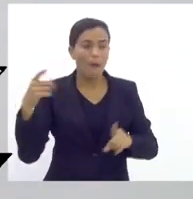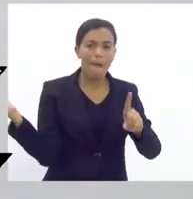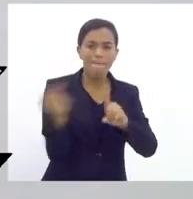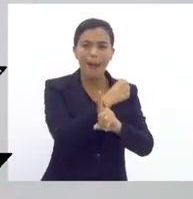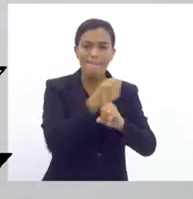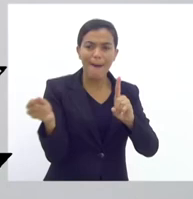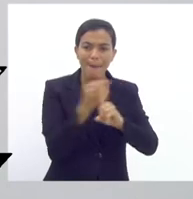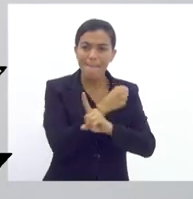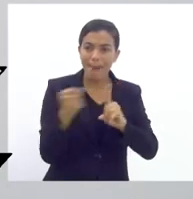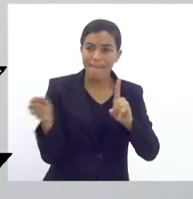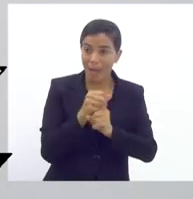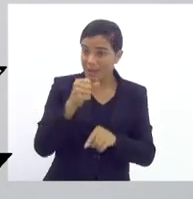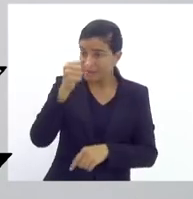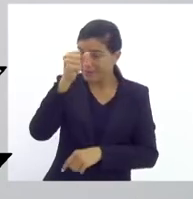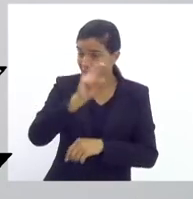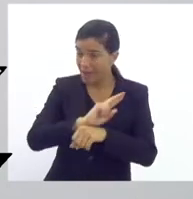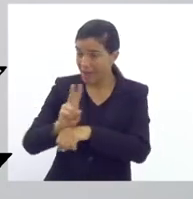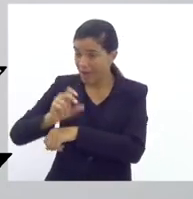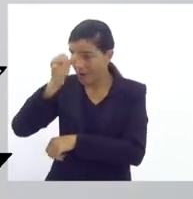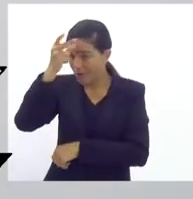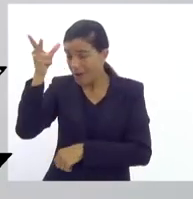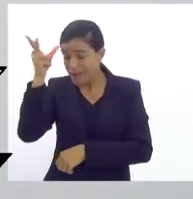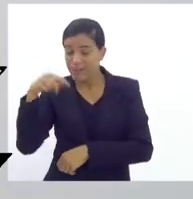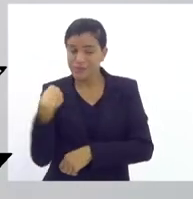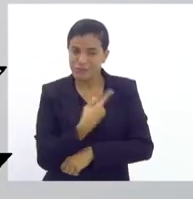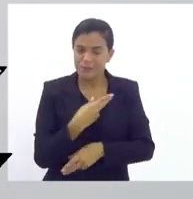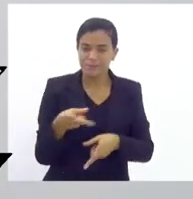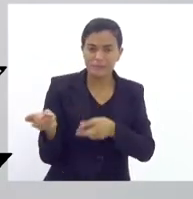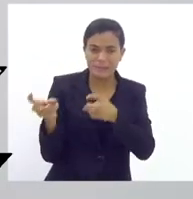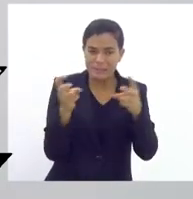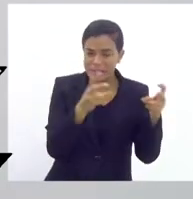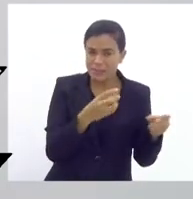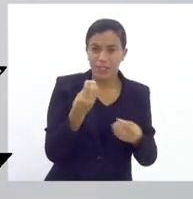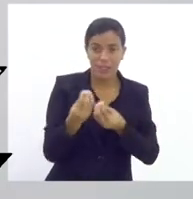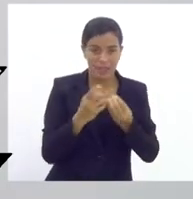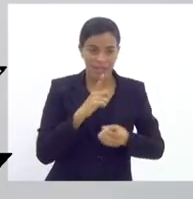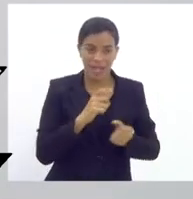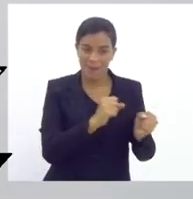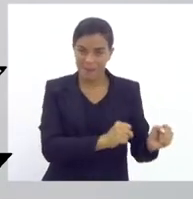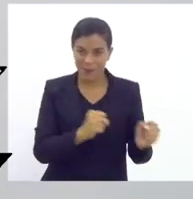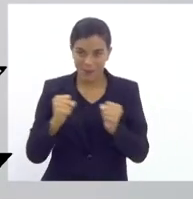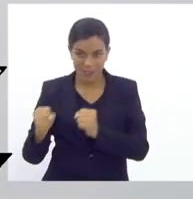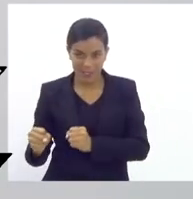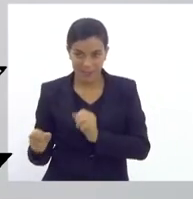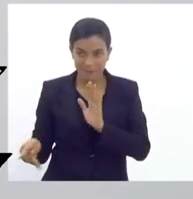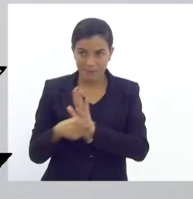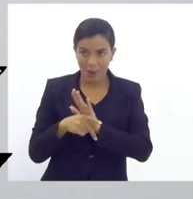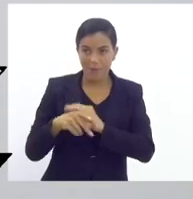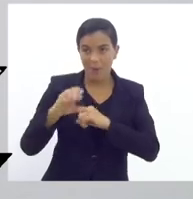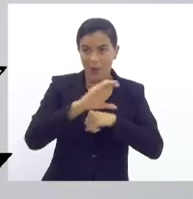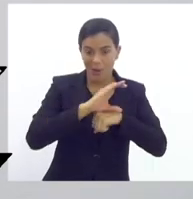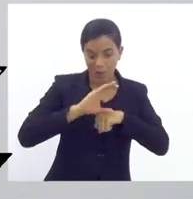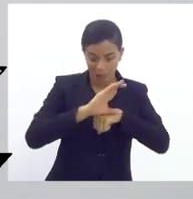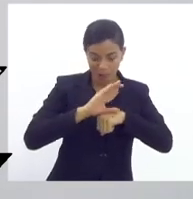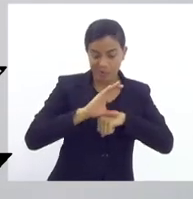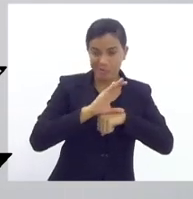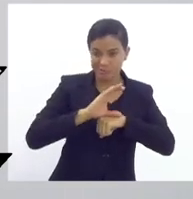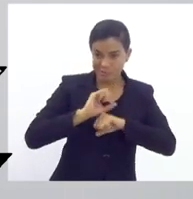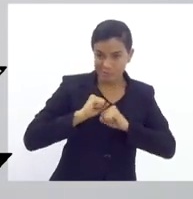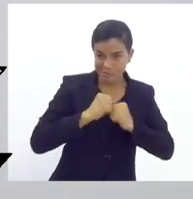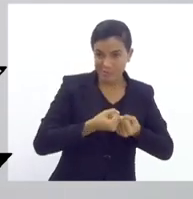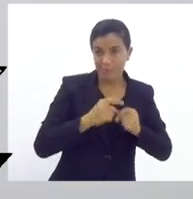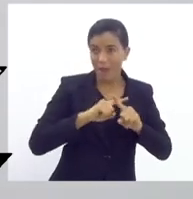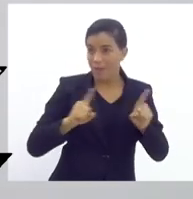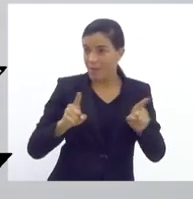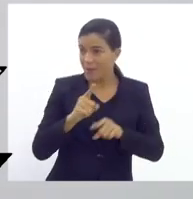e aí é que onde a gente começa a perceber como que há poderes constituídos que não são o poder público